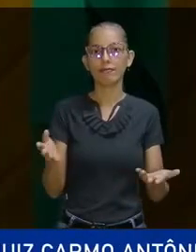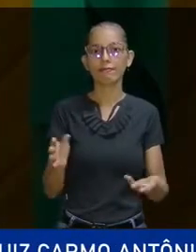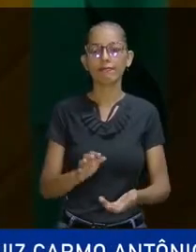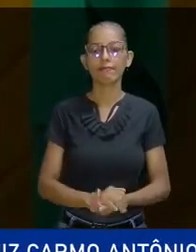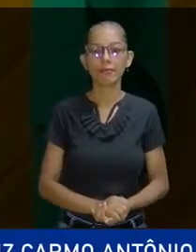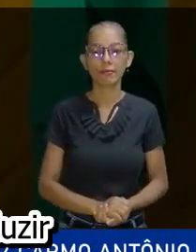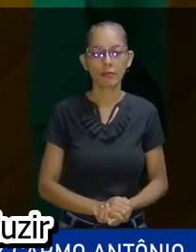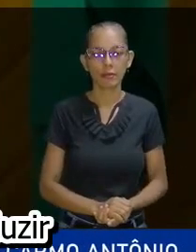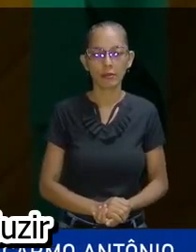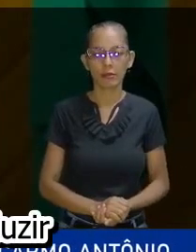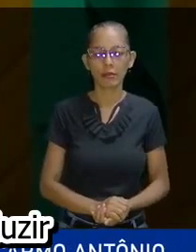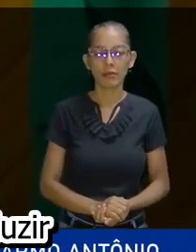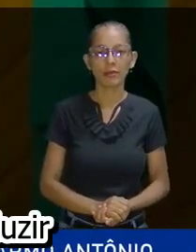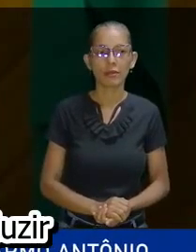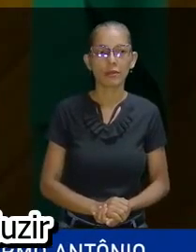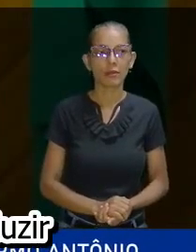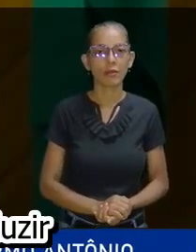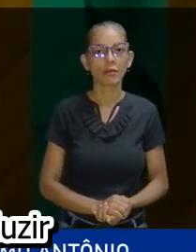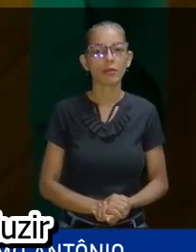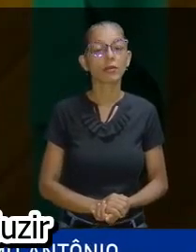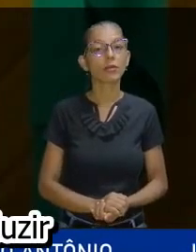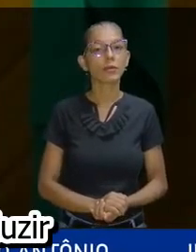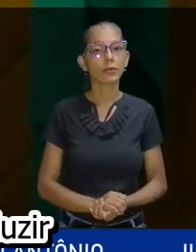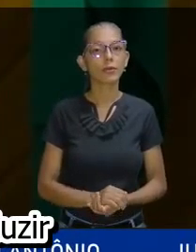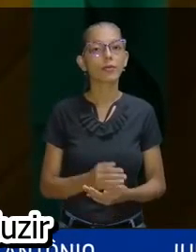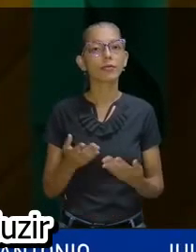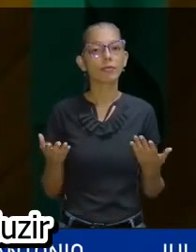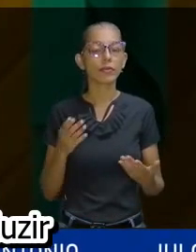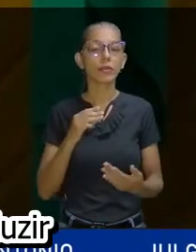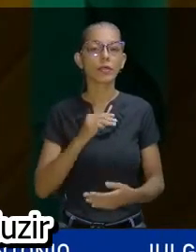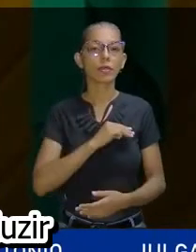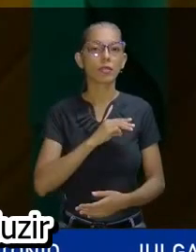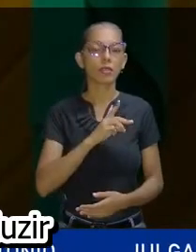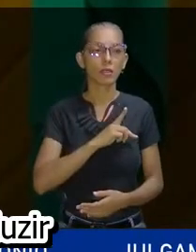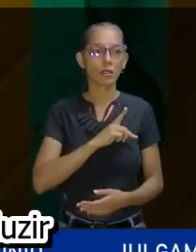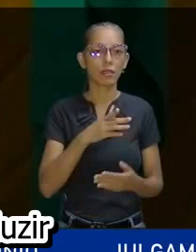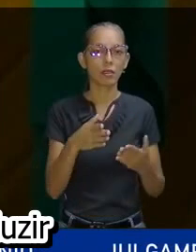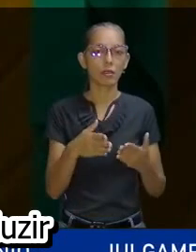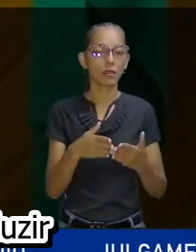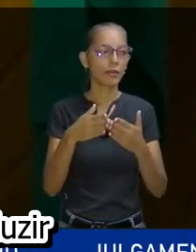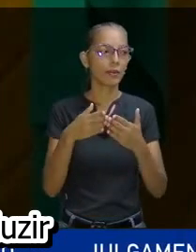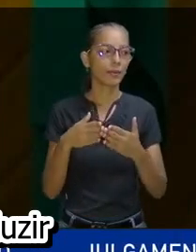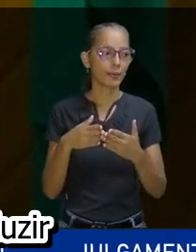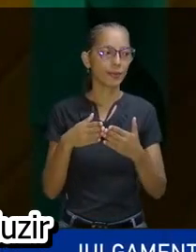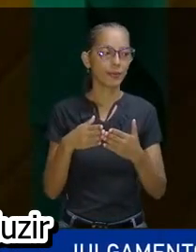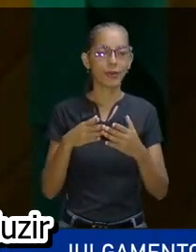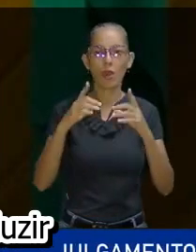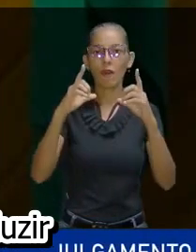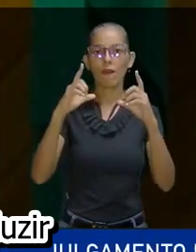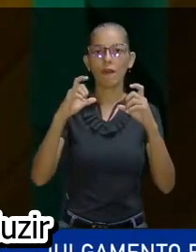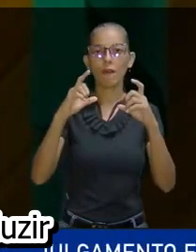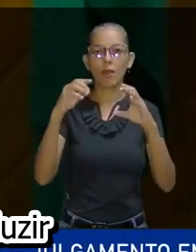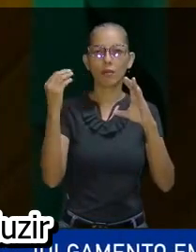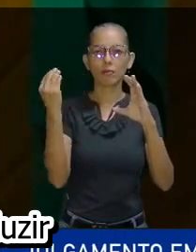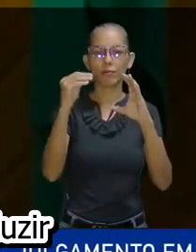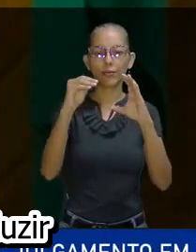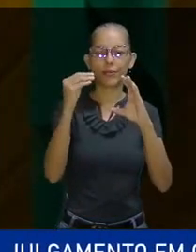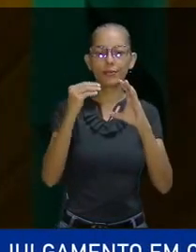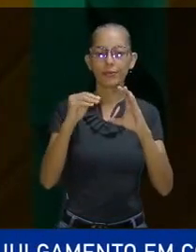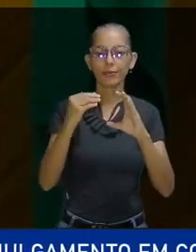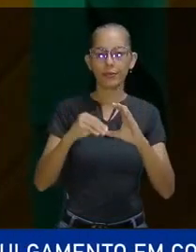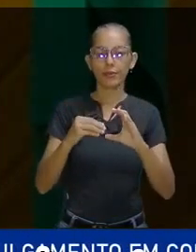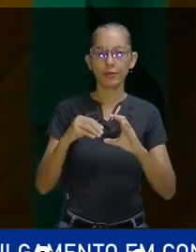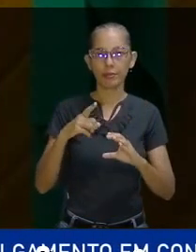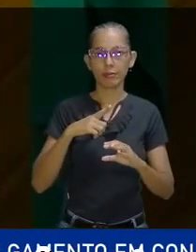Jucá. Excelências, o Ministério Público pediu para reproduzir algumas imagens que foram extraídas dos